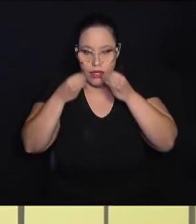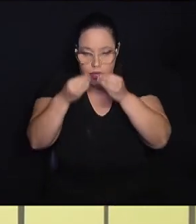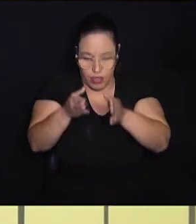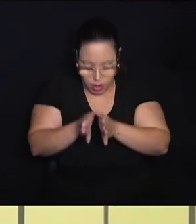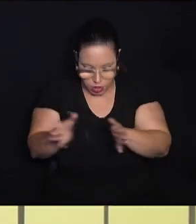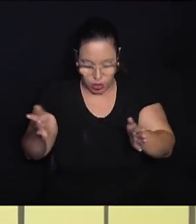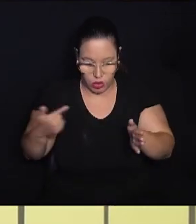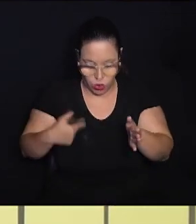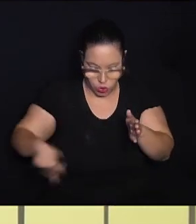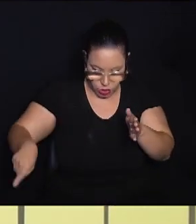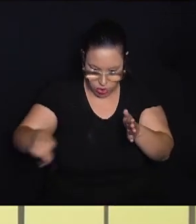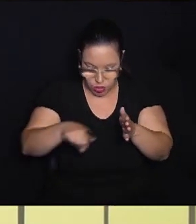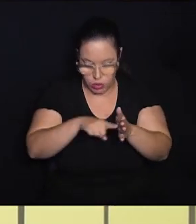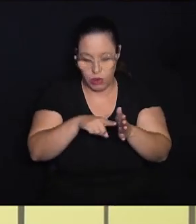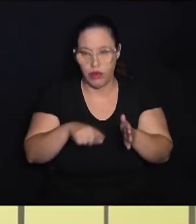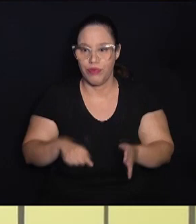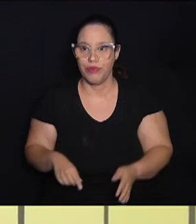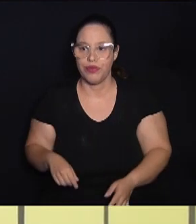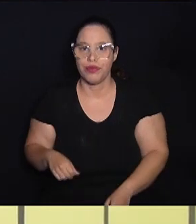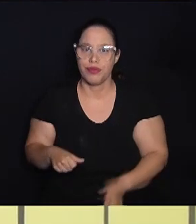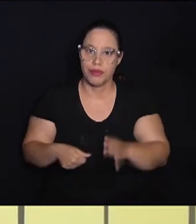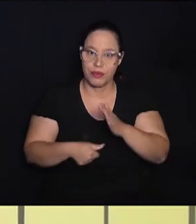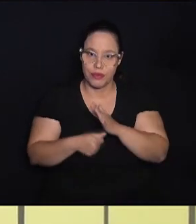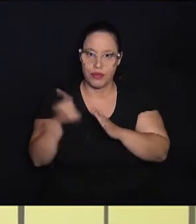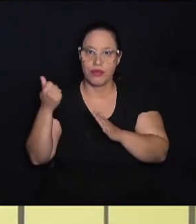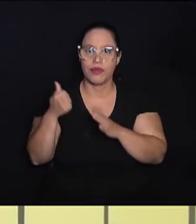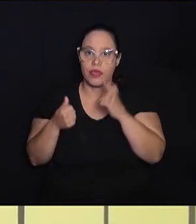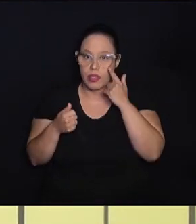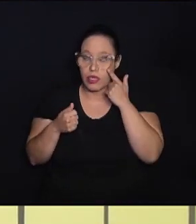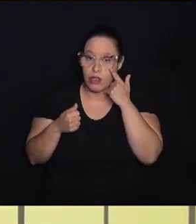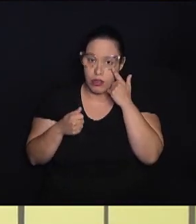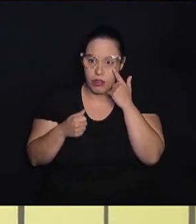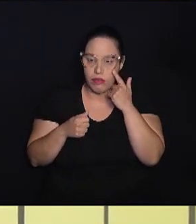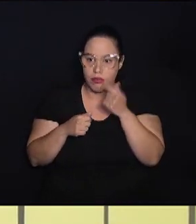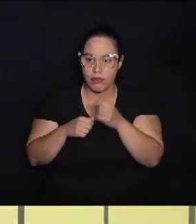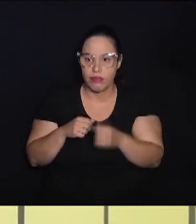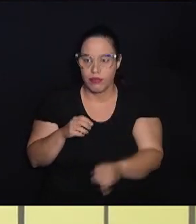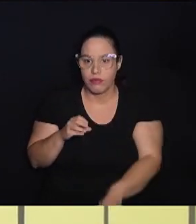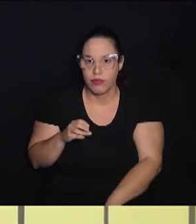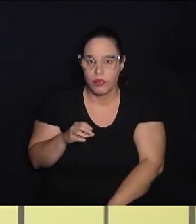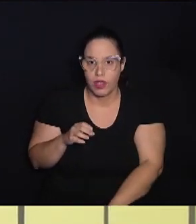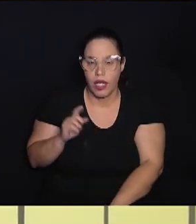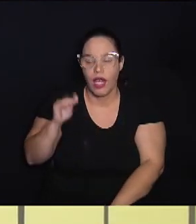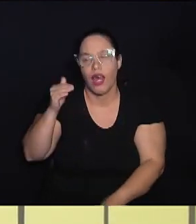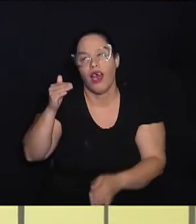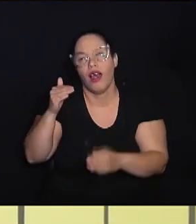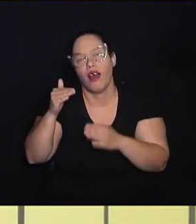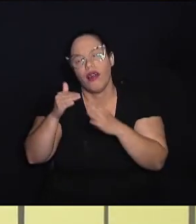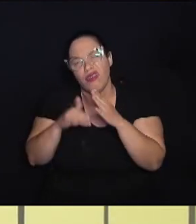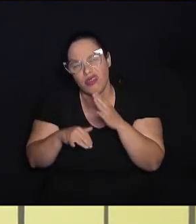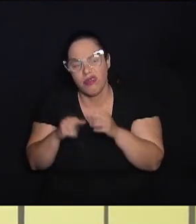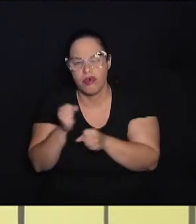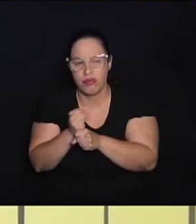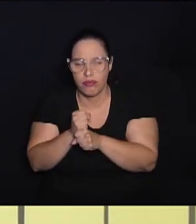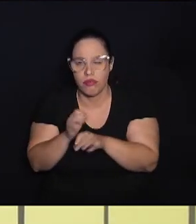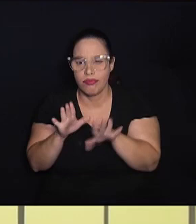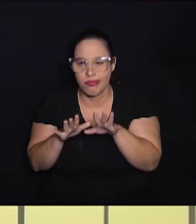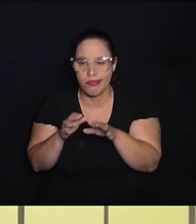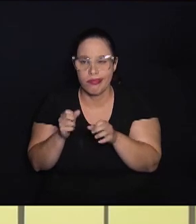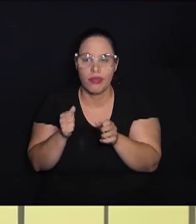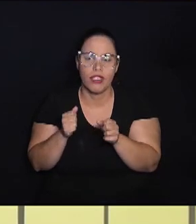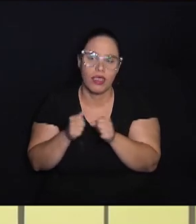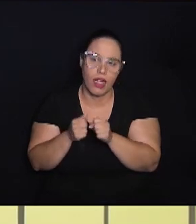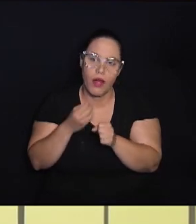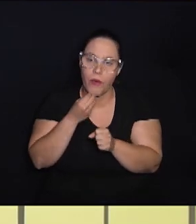pessoas né E essa é uma das iniciativas que a gente vai fazer eh até o fim do ano com certeza isso já vai est disponível aqui pro